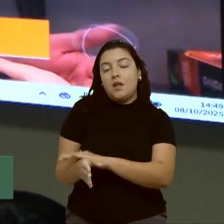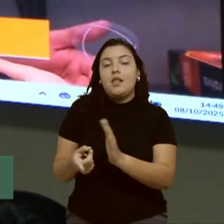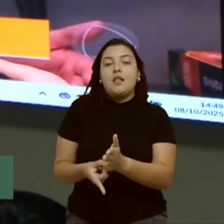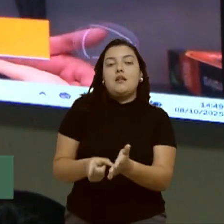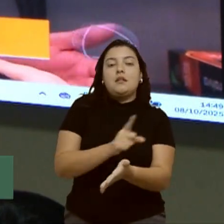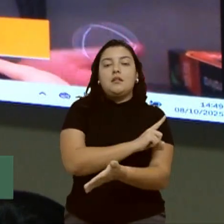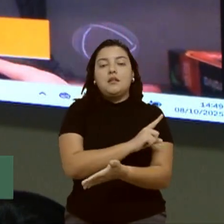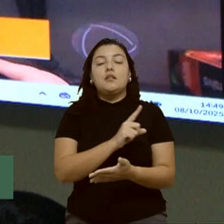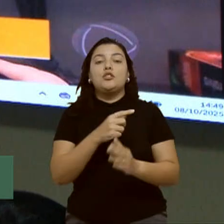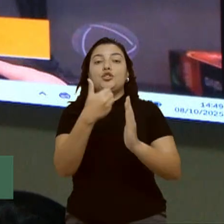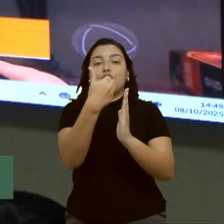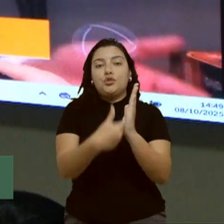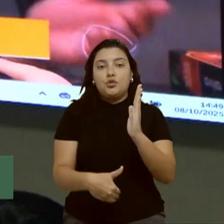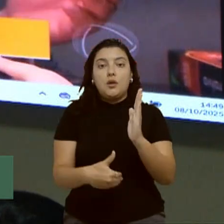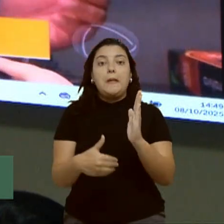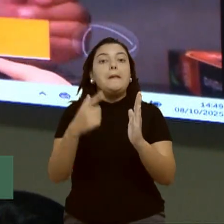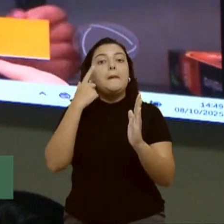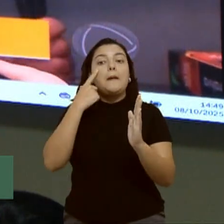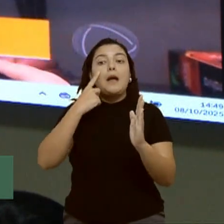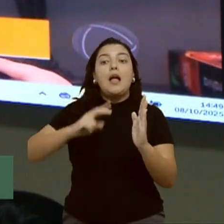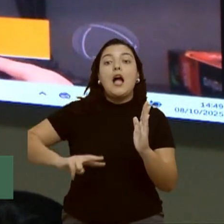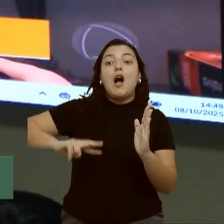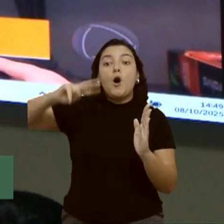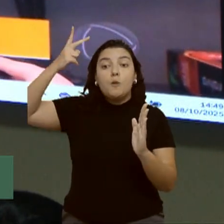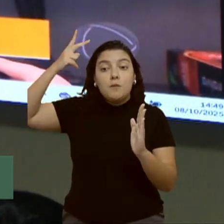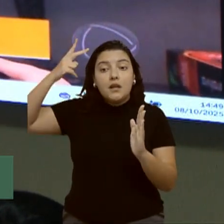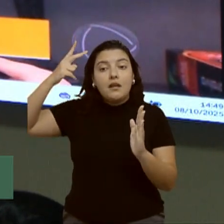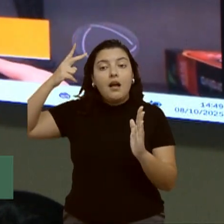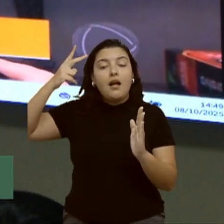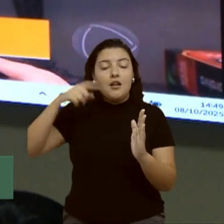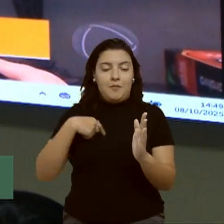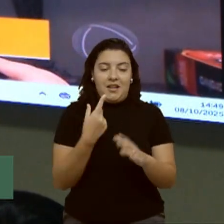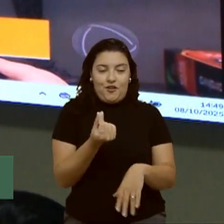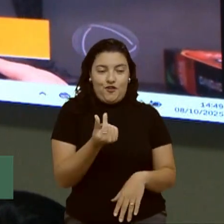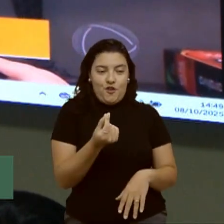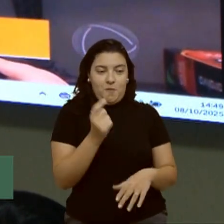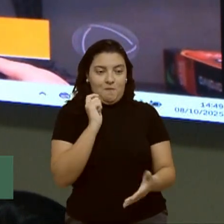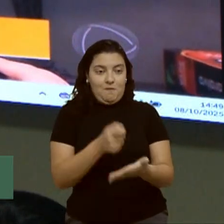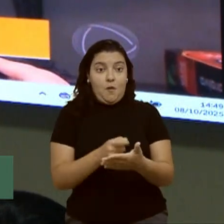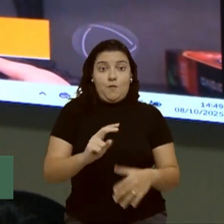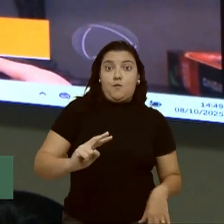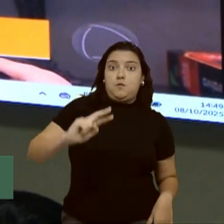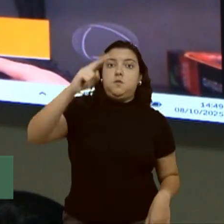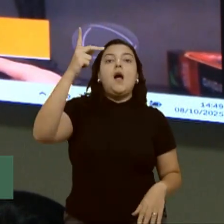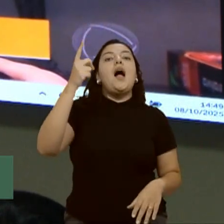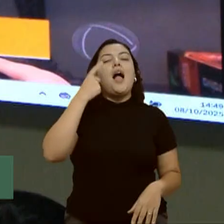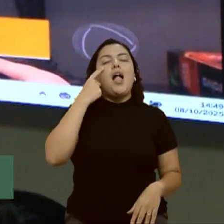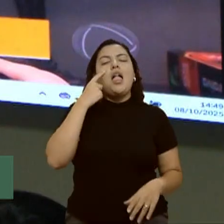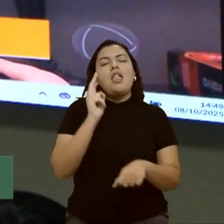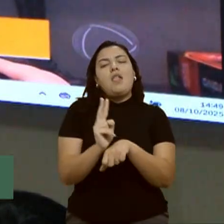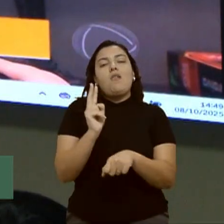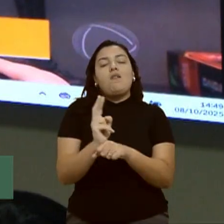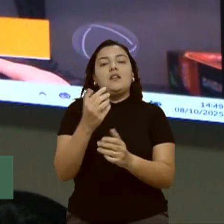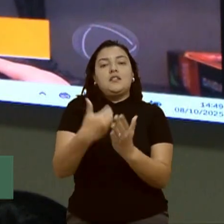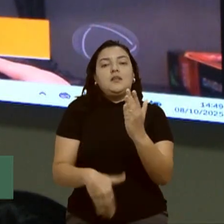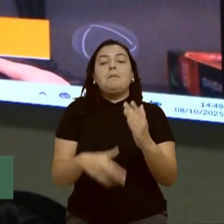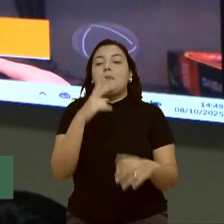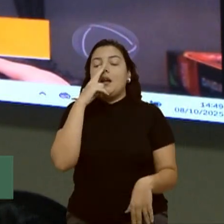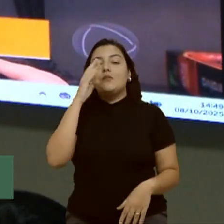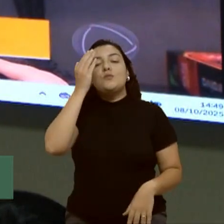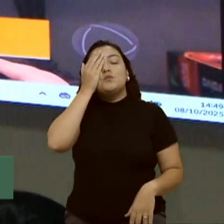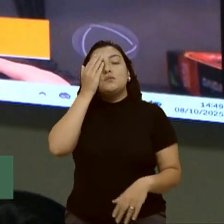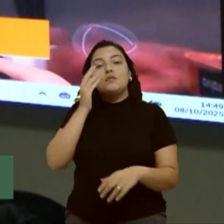antes de se dar um desconto, aumentar, elevar o preço do produto ou do serviço. E aí, nessa situação,